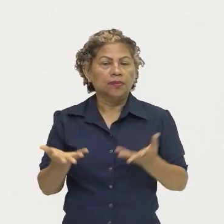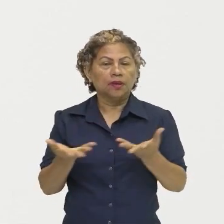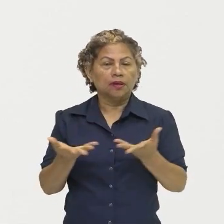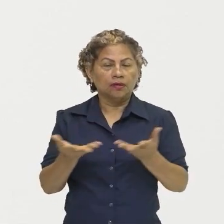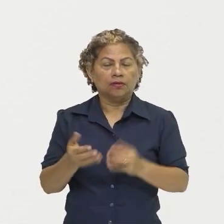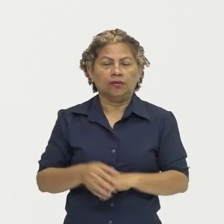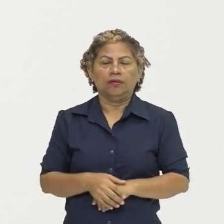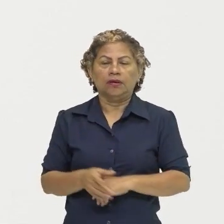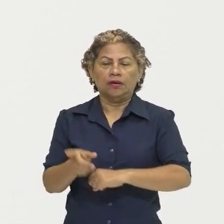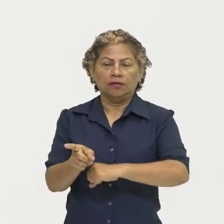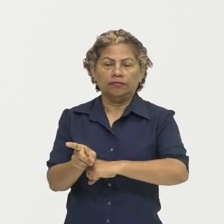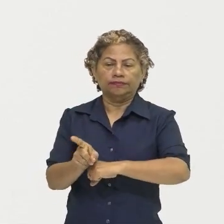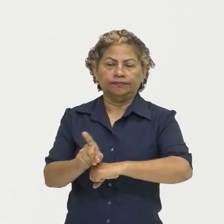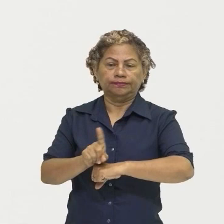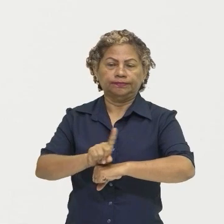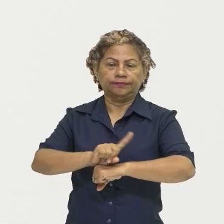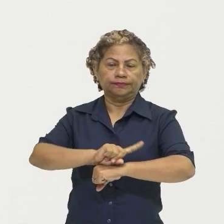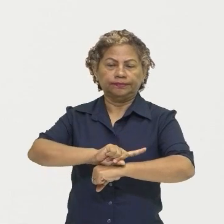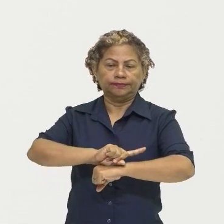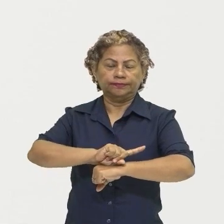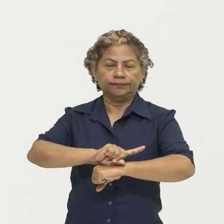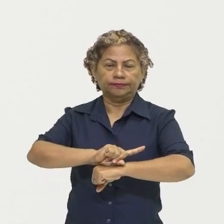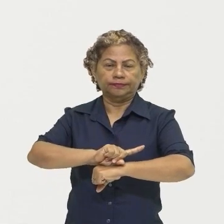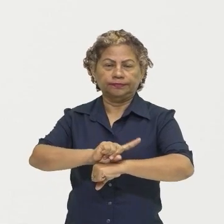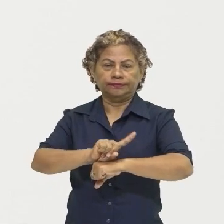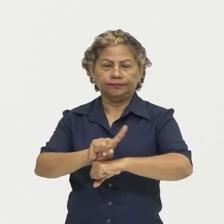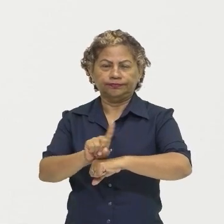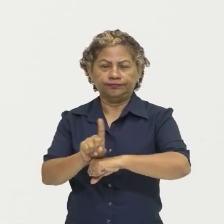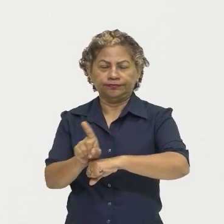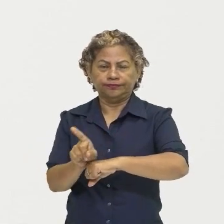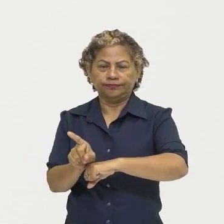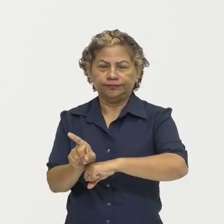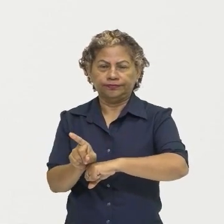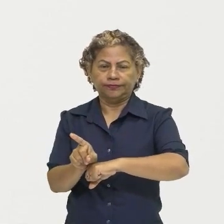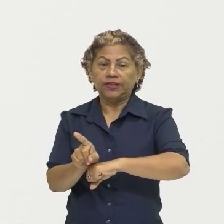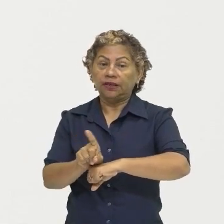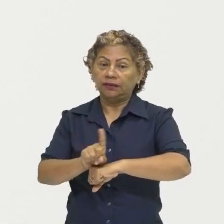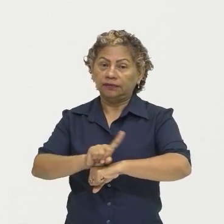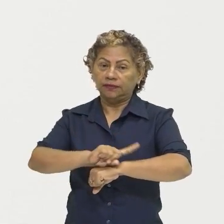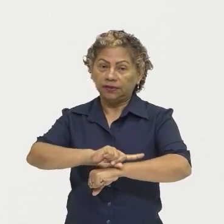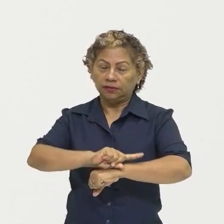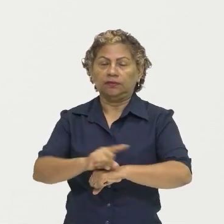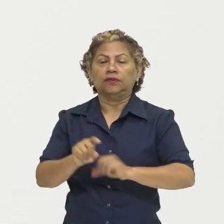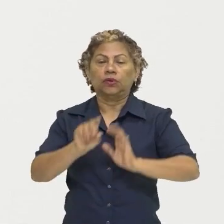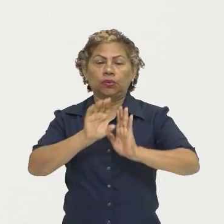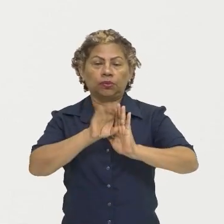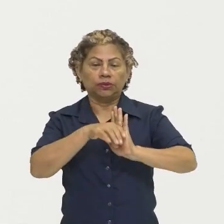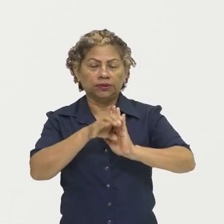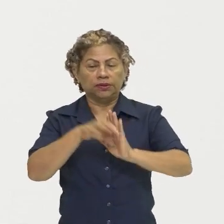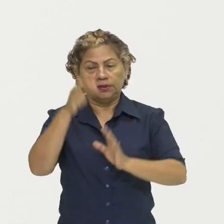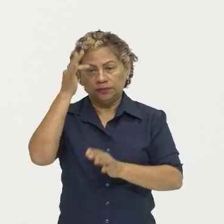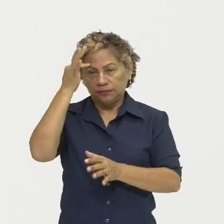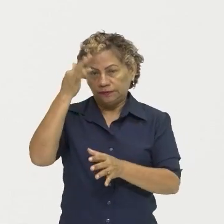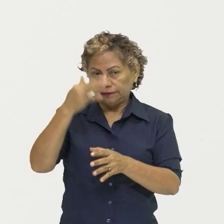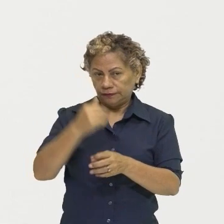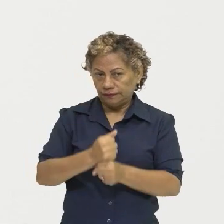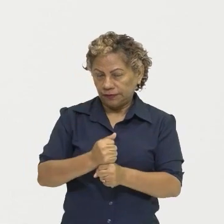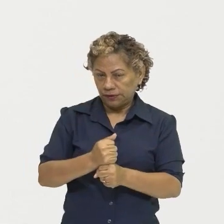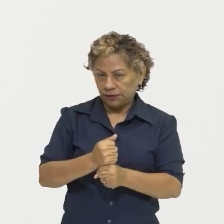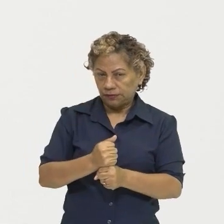A velocidade, olha o que eu falei para vocês. A velocidade é um